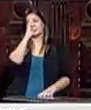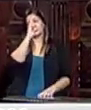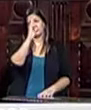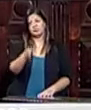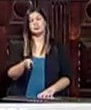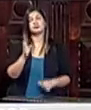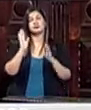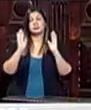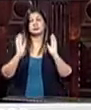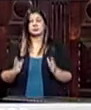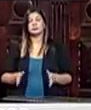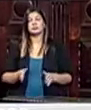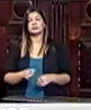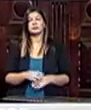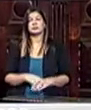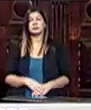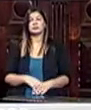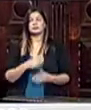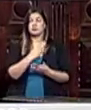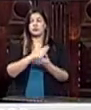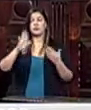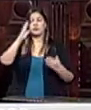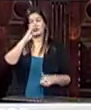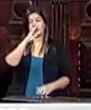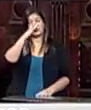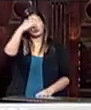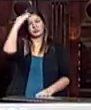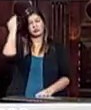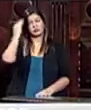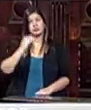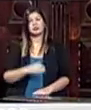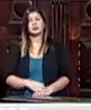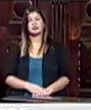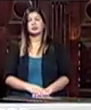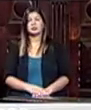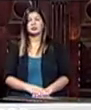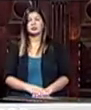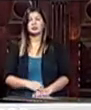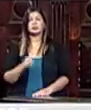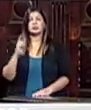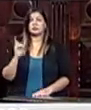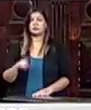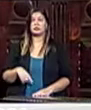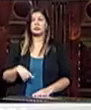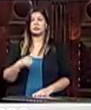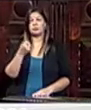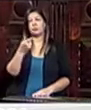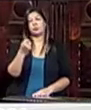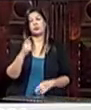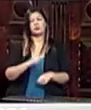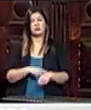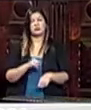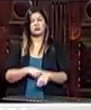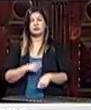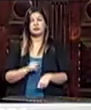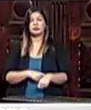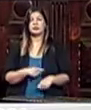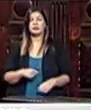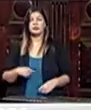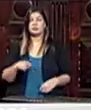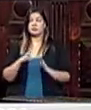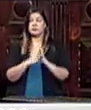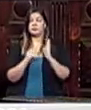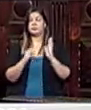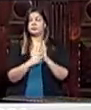já, porque o fora Temer é questão de pouco tempo. E esse